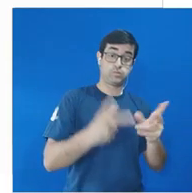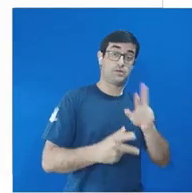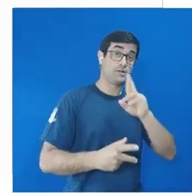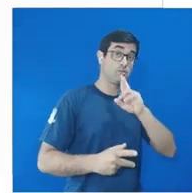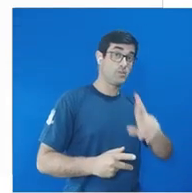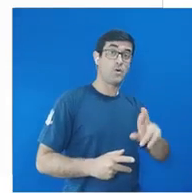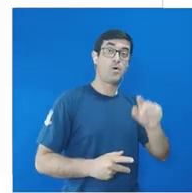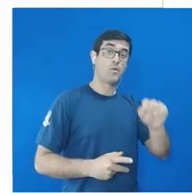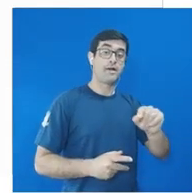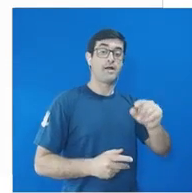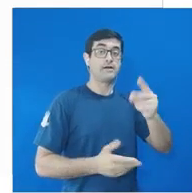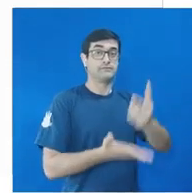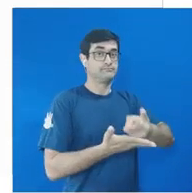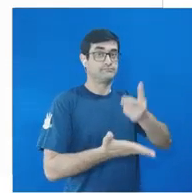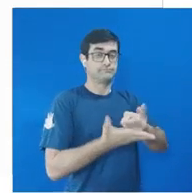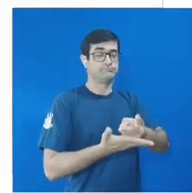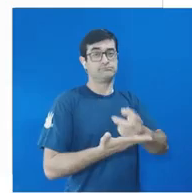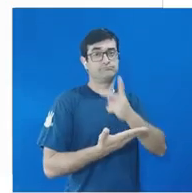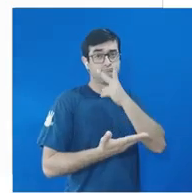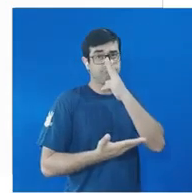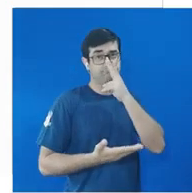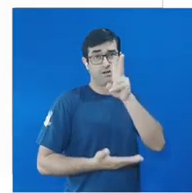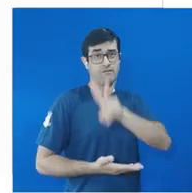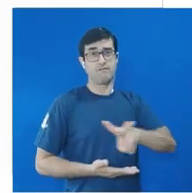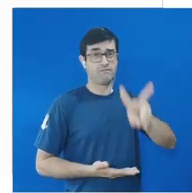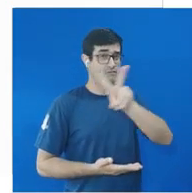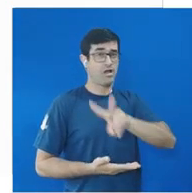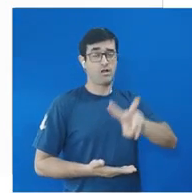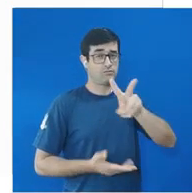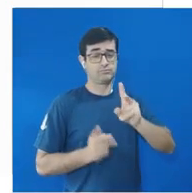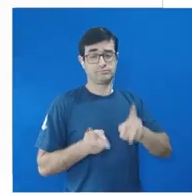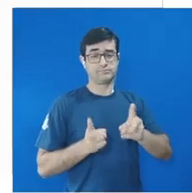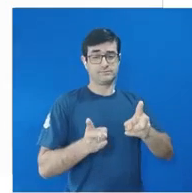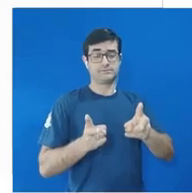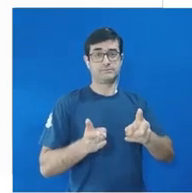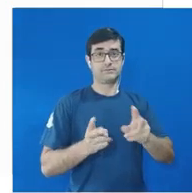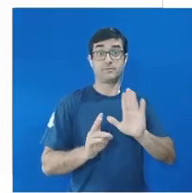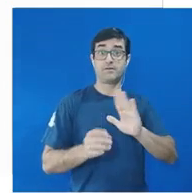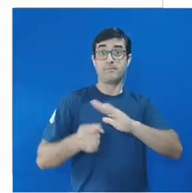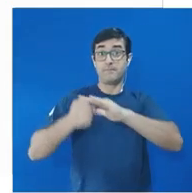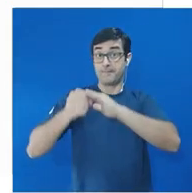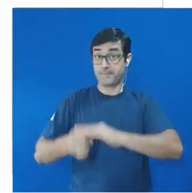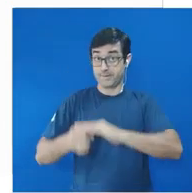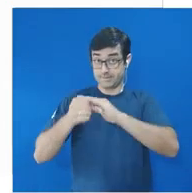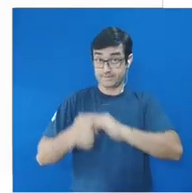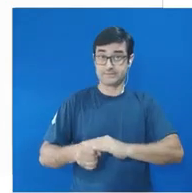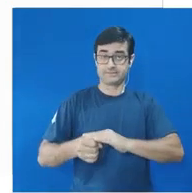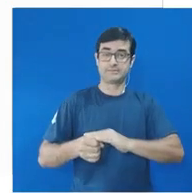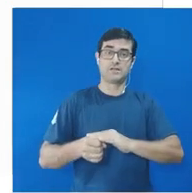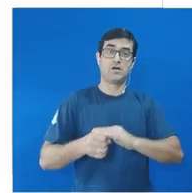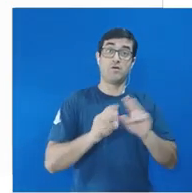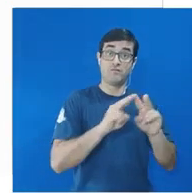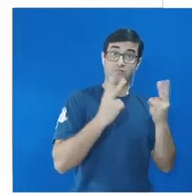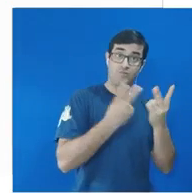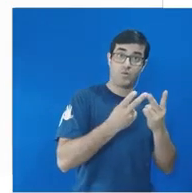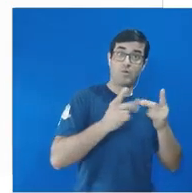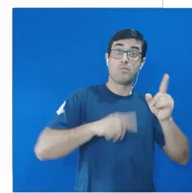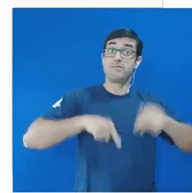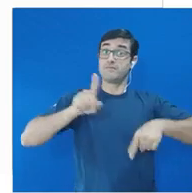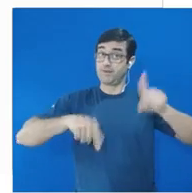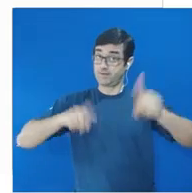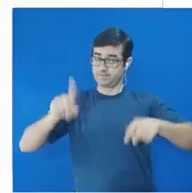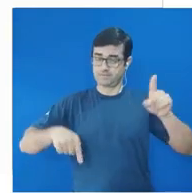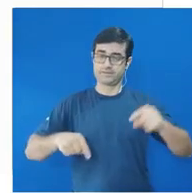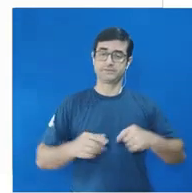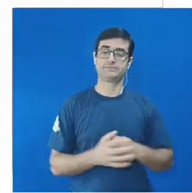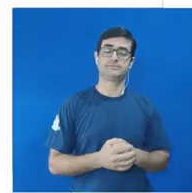fixo. Então, o que está variando? Pressão e volume. Para que o produto desses dois seja fixo, se eu aumento um, o